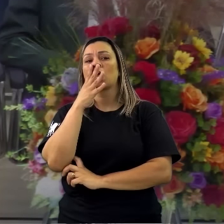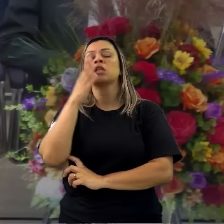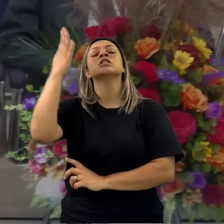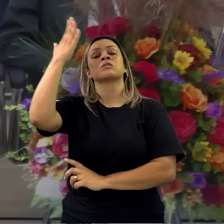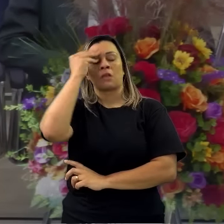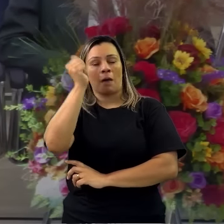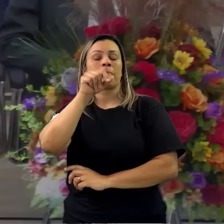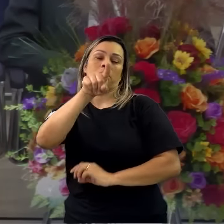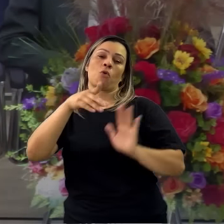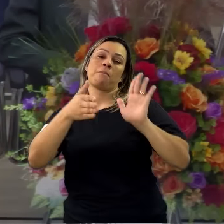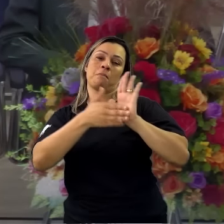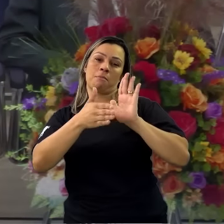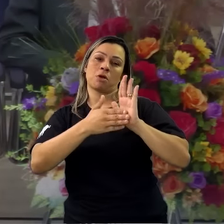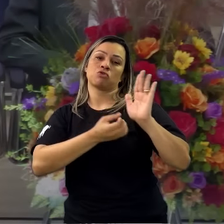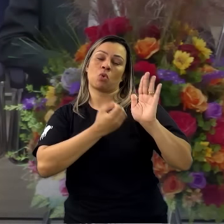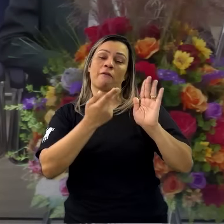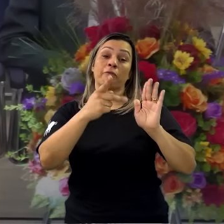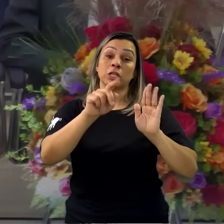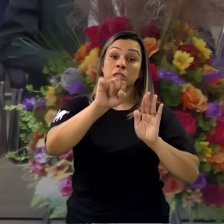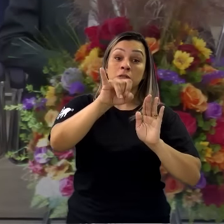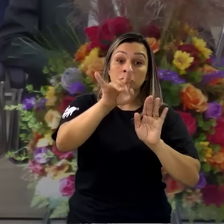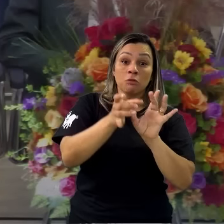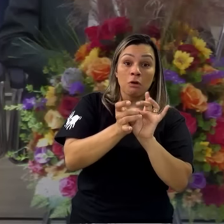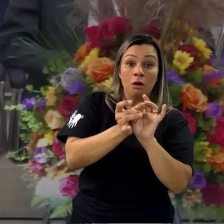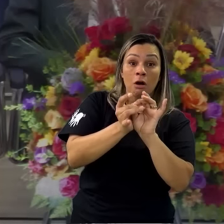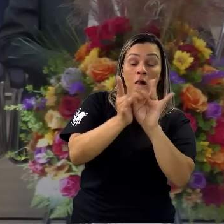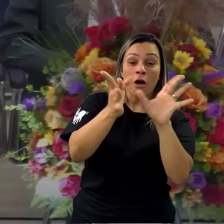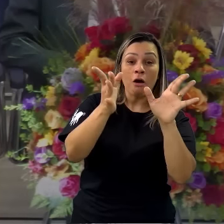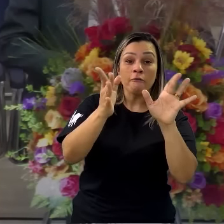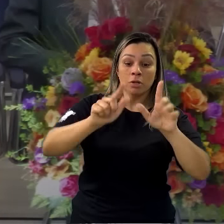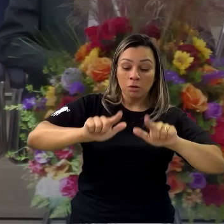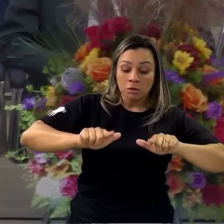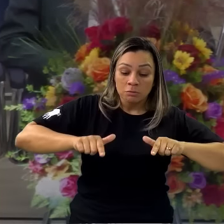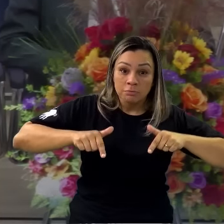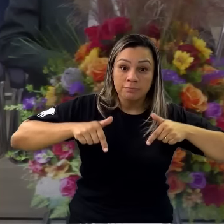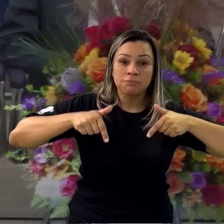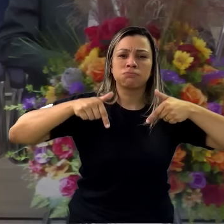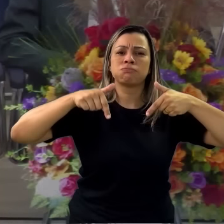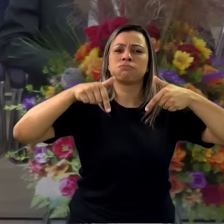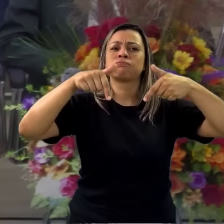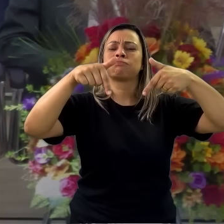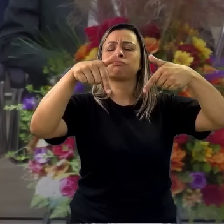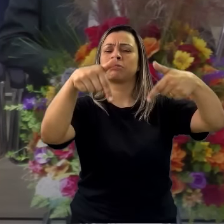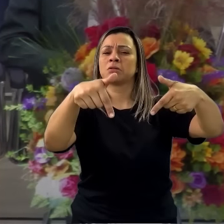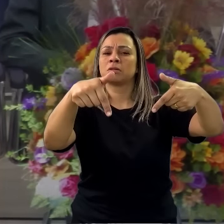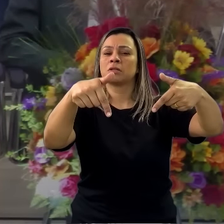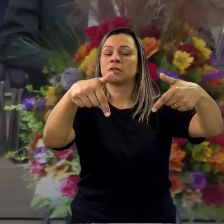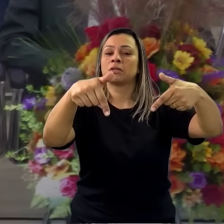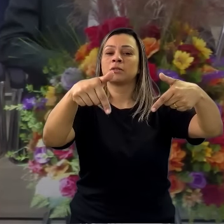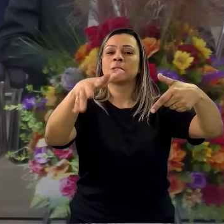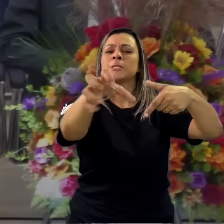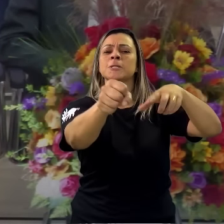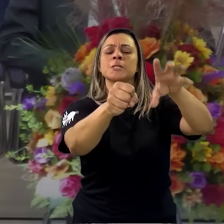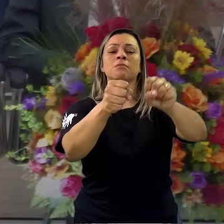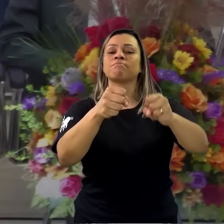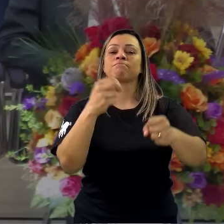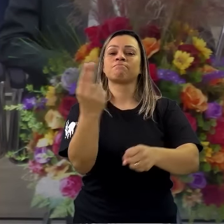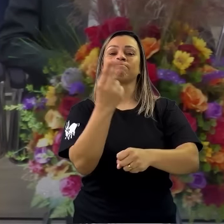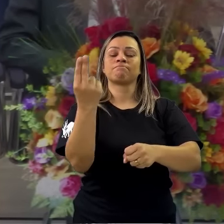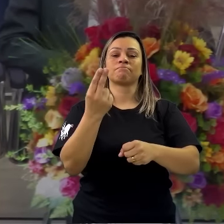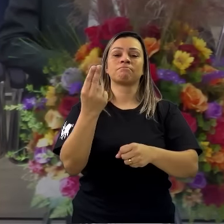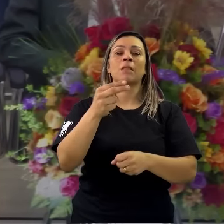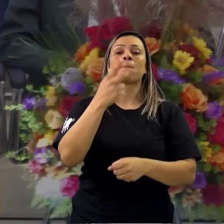percebe que se deixar você ir andar voar ou chegar onde Deus quer parece que tem um ciúmes Parece